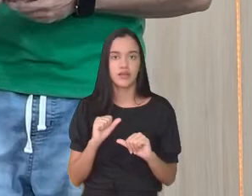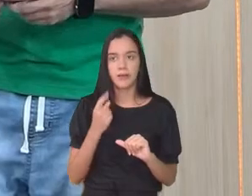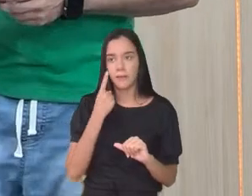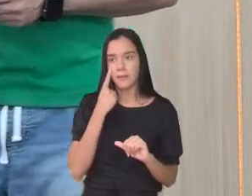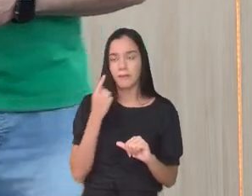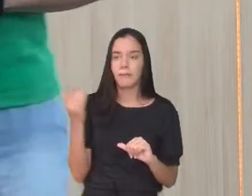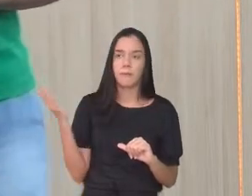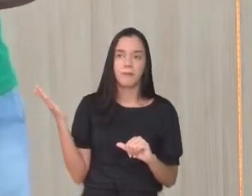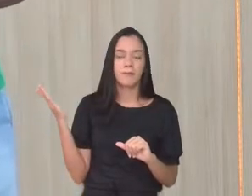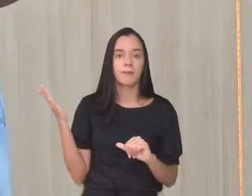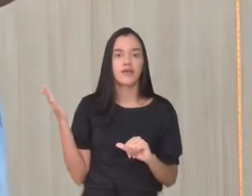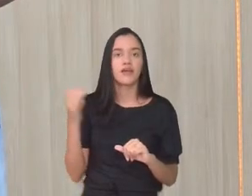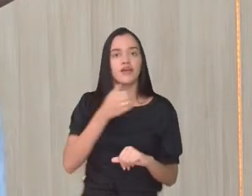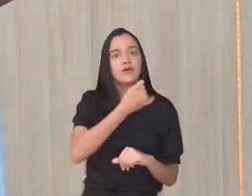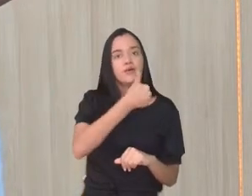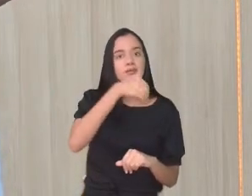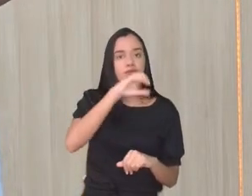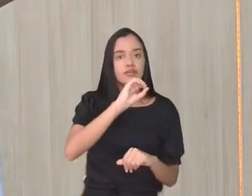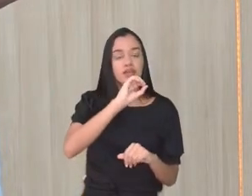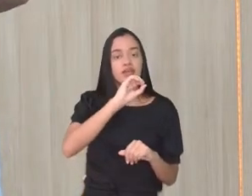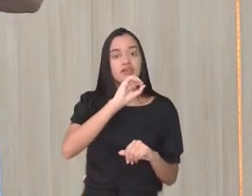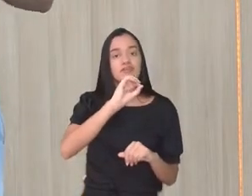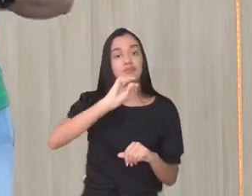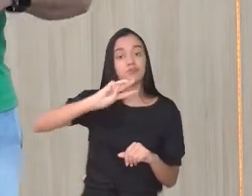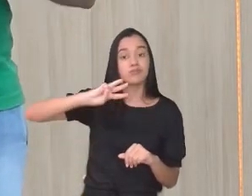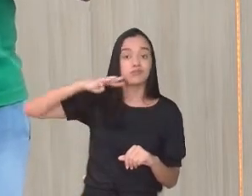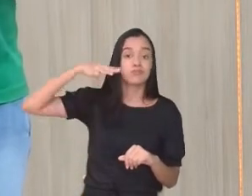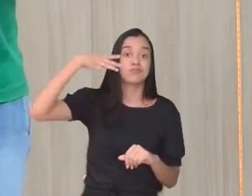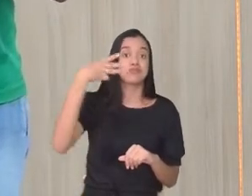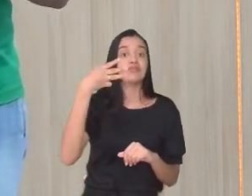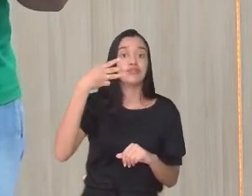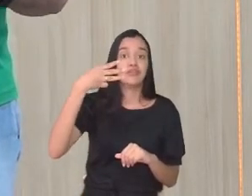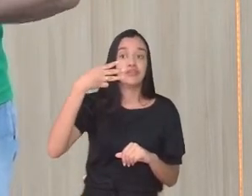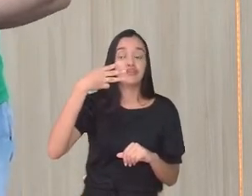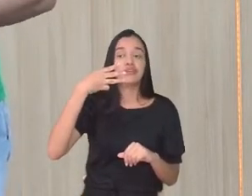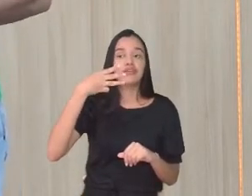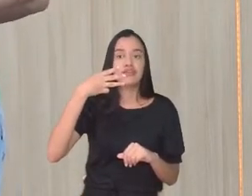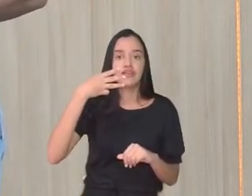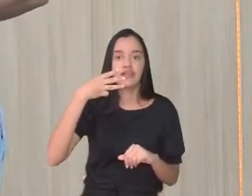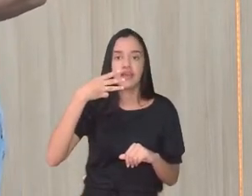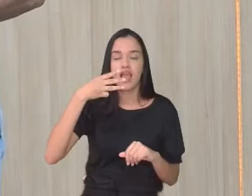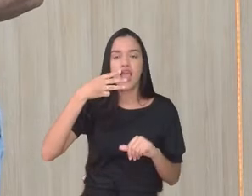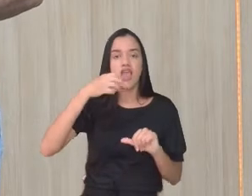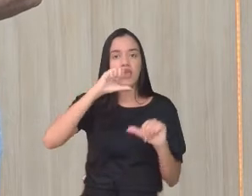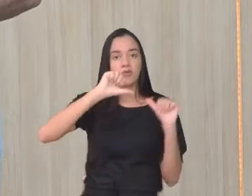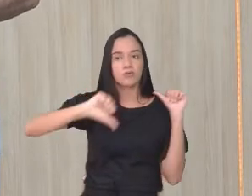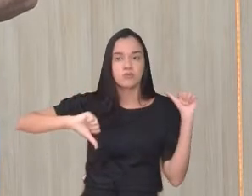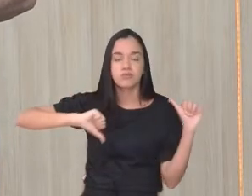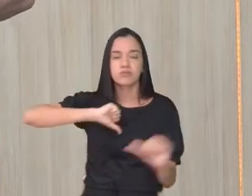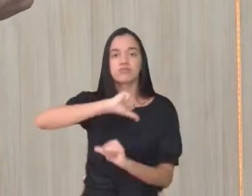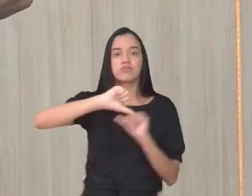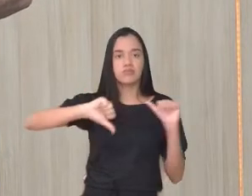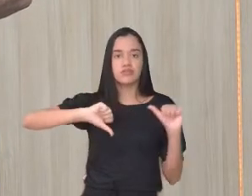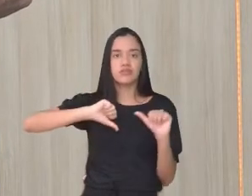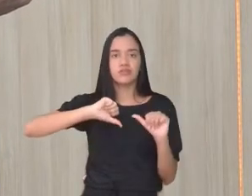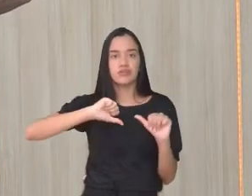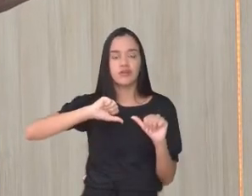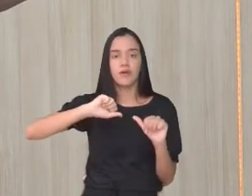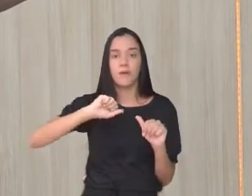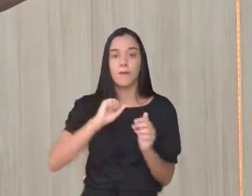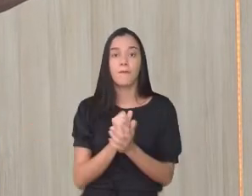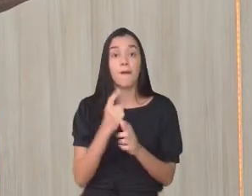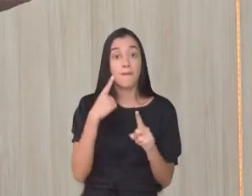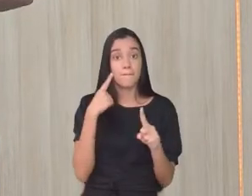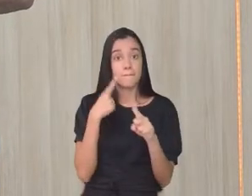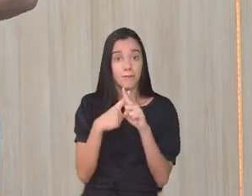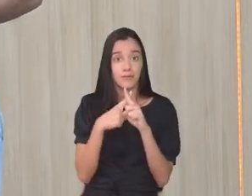aqui, ó, o 10 elevado ao cubo elevado ao quadrado, eu transformei em uma